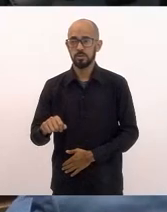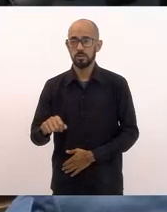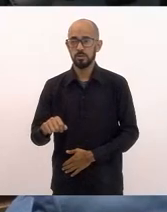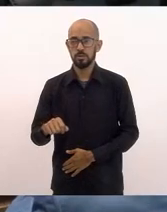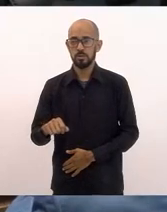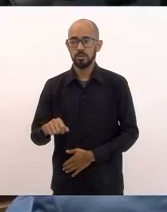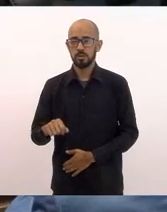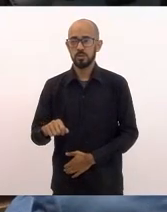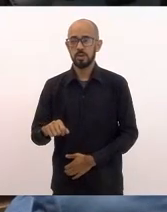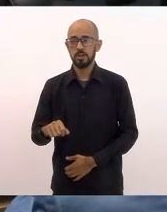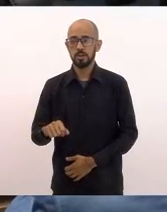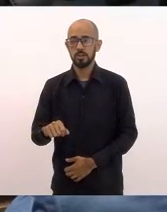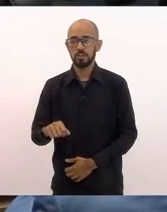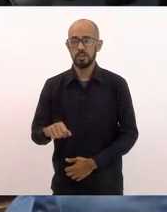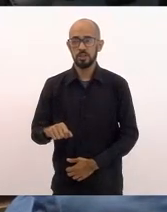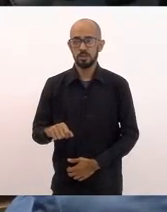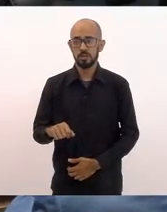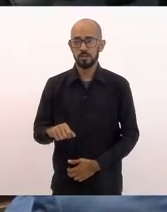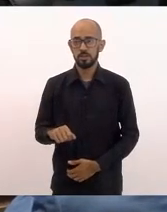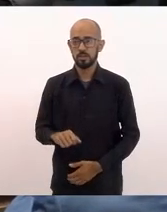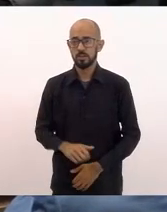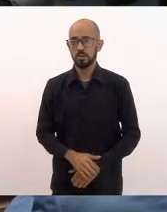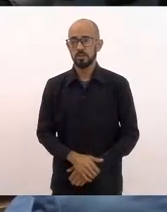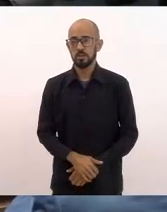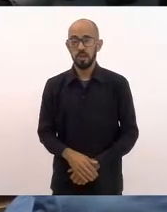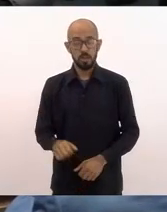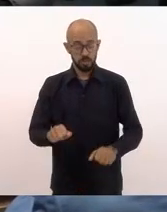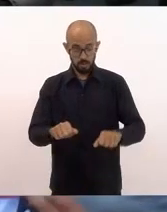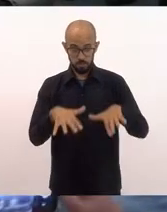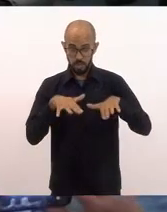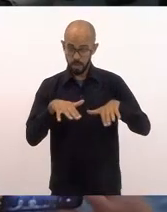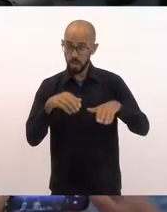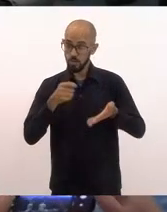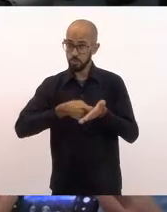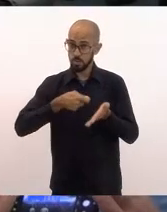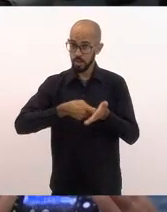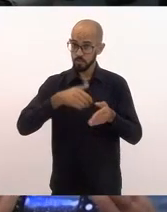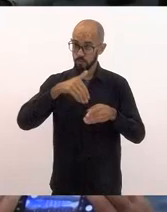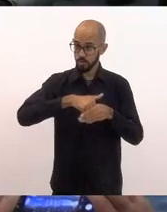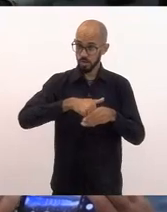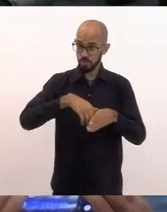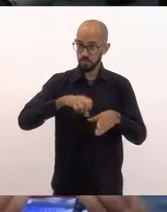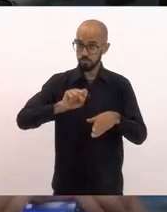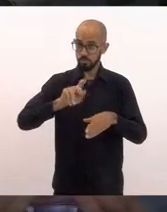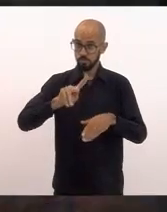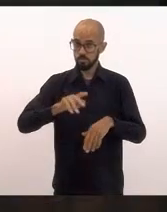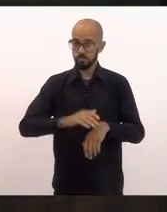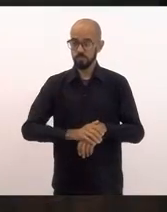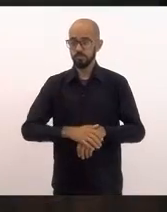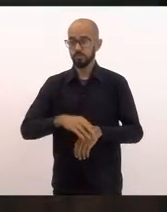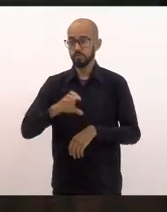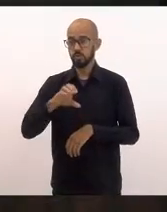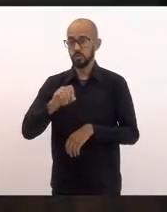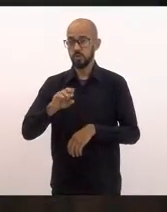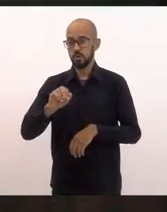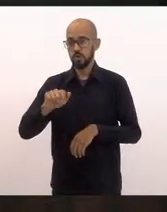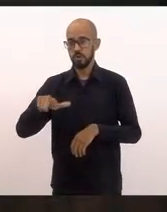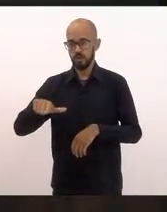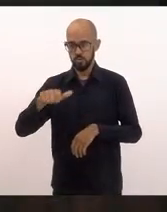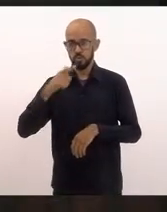Deputado, quem estiver no plenário tem que votar, tá bom? Deputado Coronel Salema